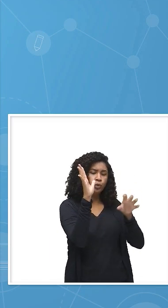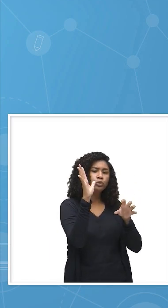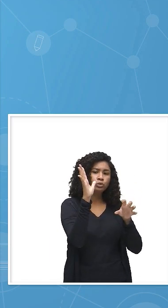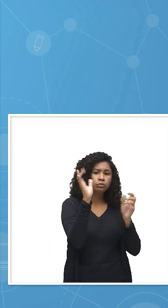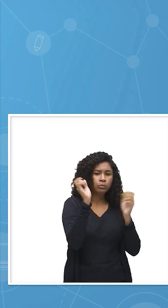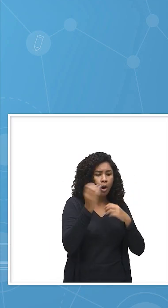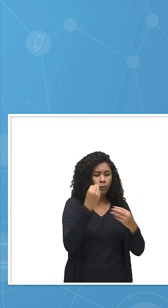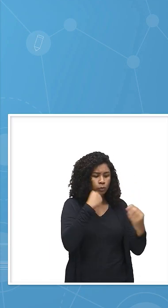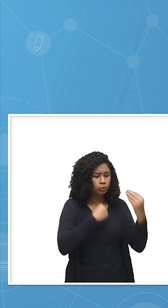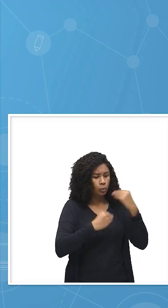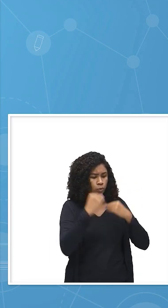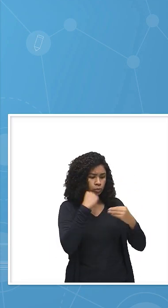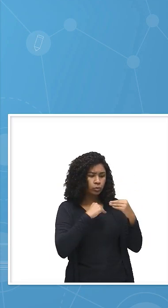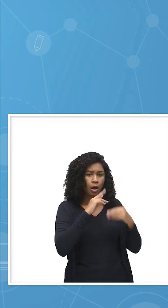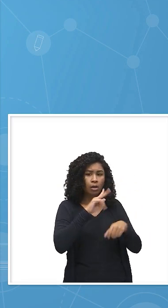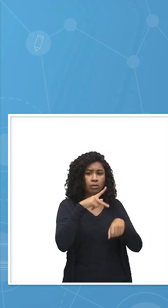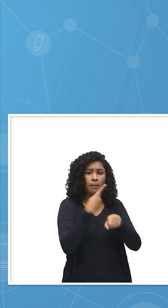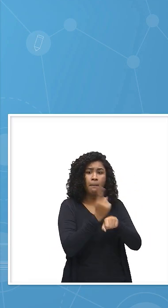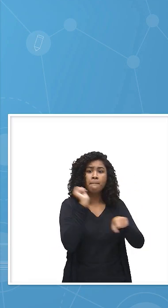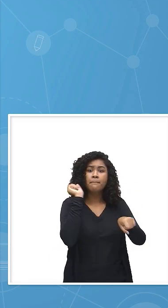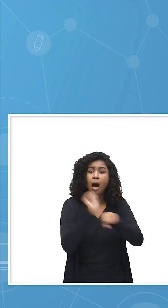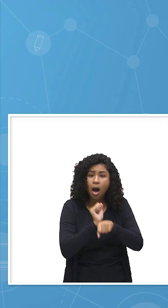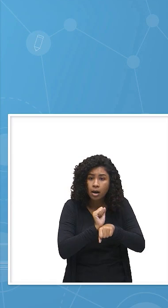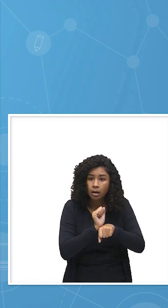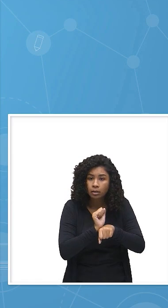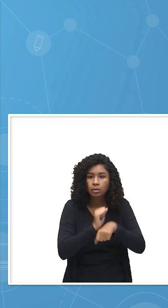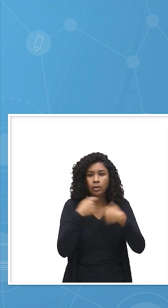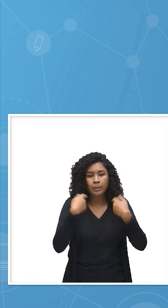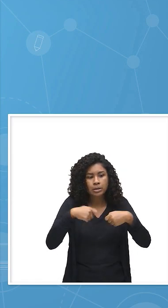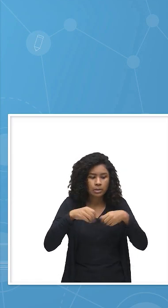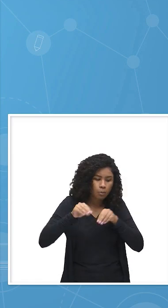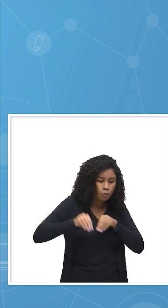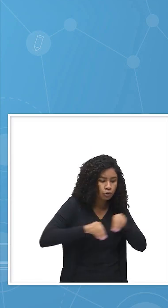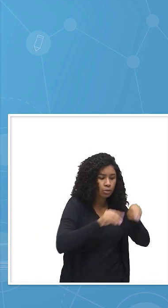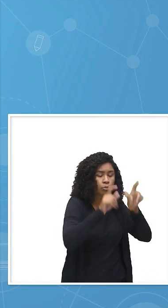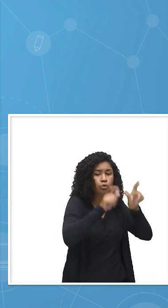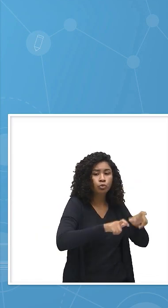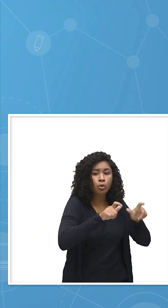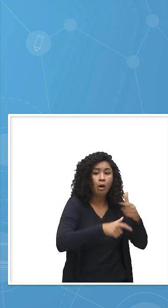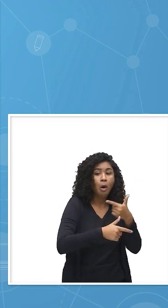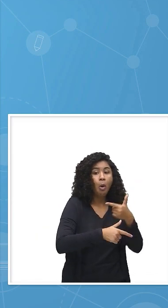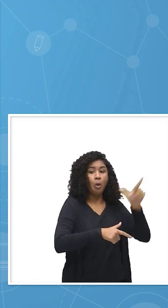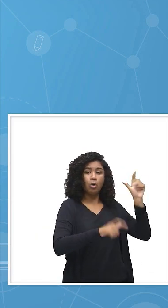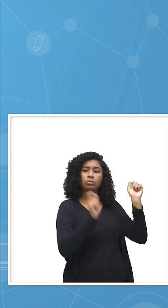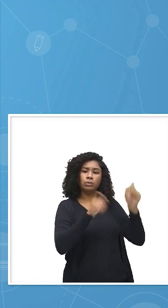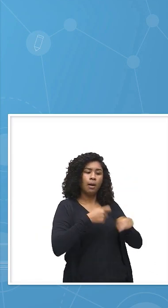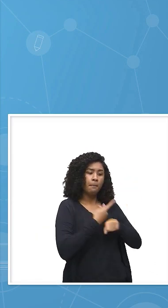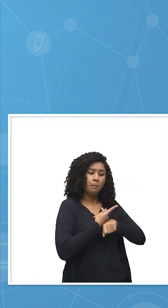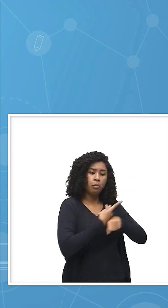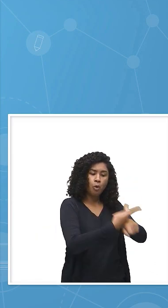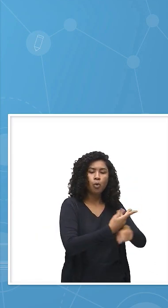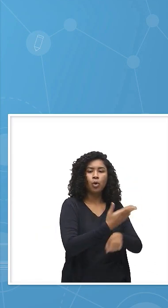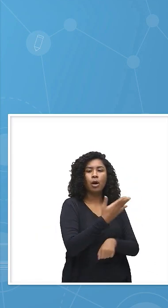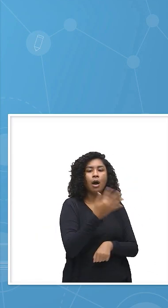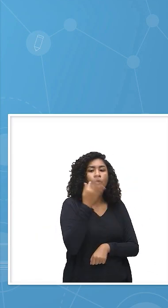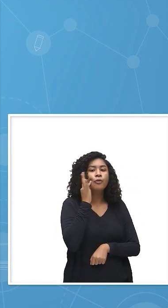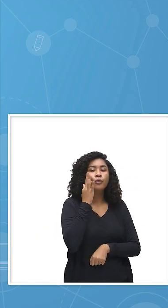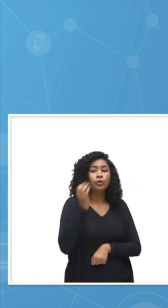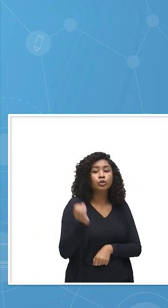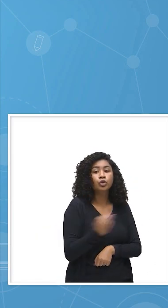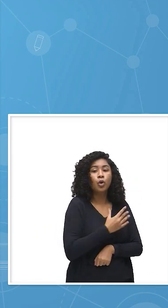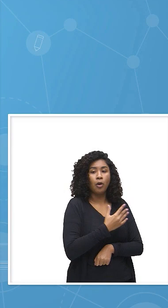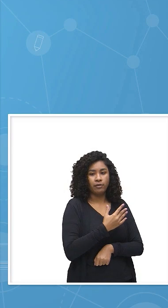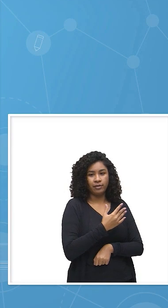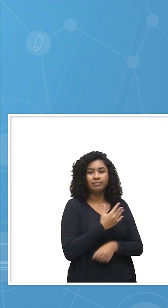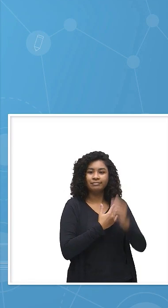crescer. E nesse meio tempo, eles iam em busca de outros frutos, isso lá no paleolítico. Aqui no neolítico,